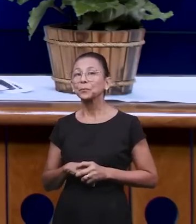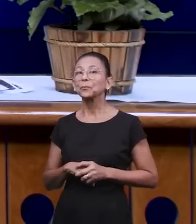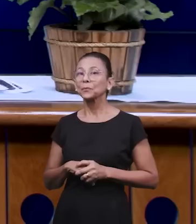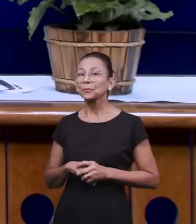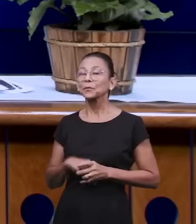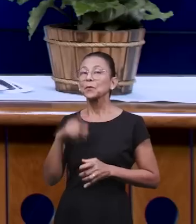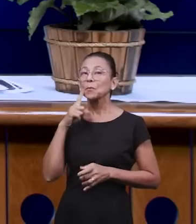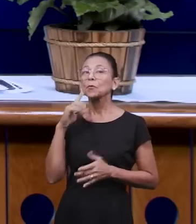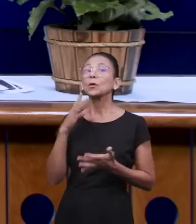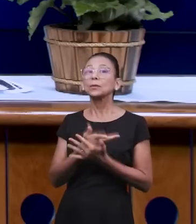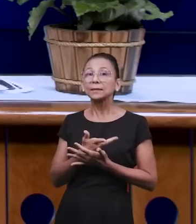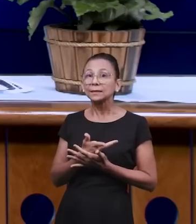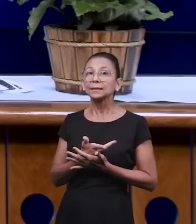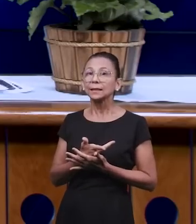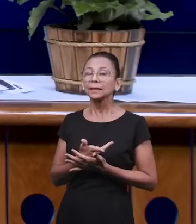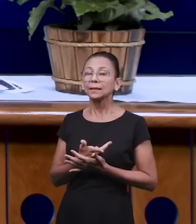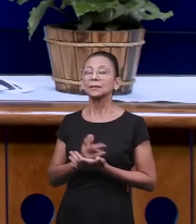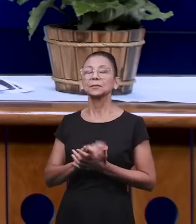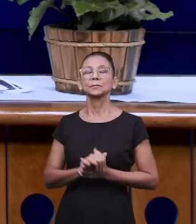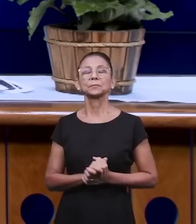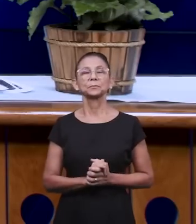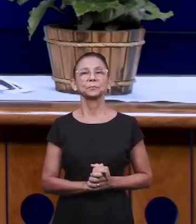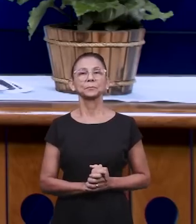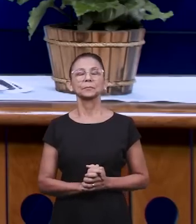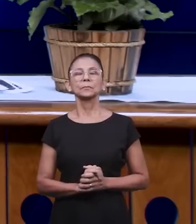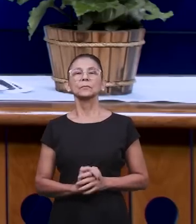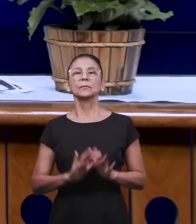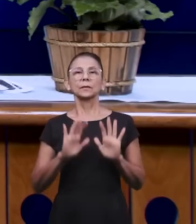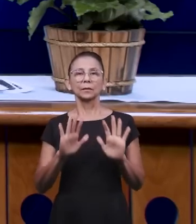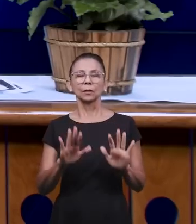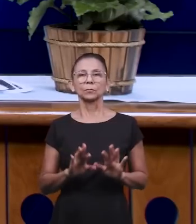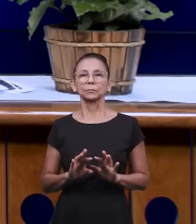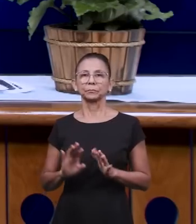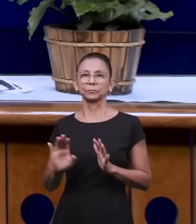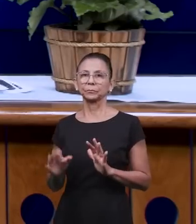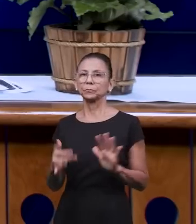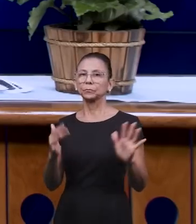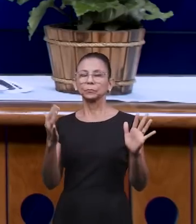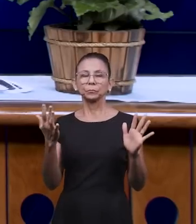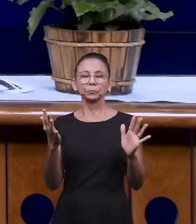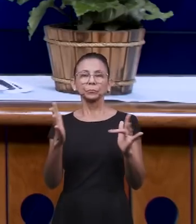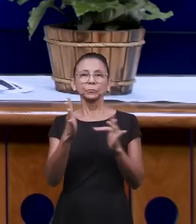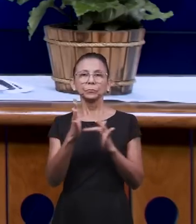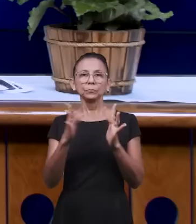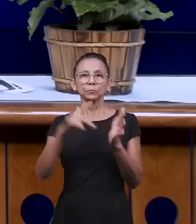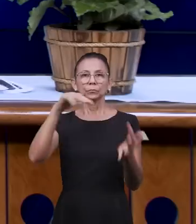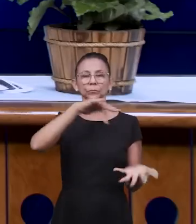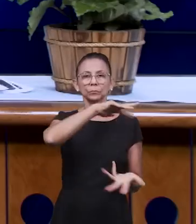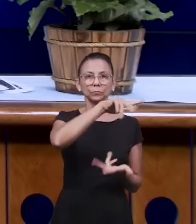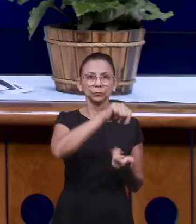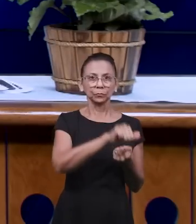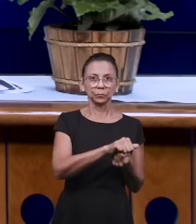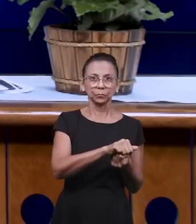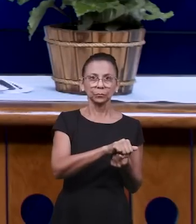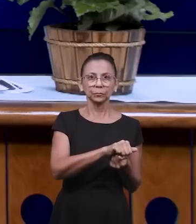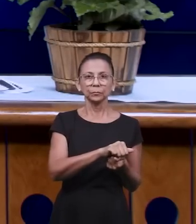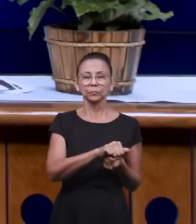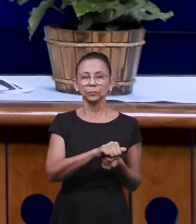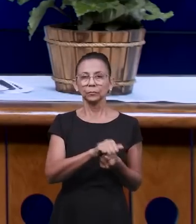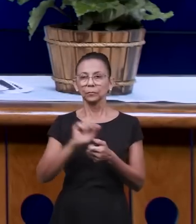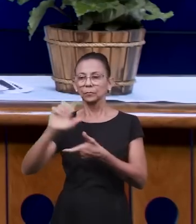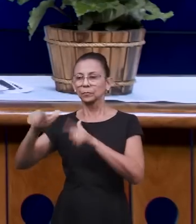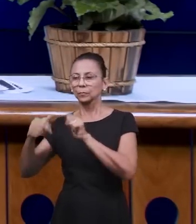figueira, aqui em cima está uma figueira, e aqui embaixo uma videira. Israel convida, aqui tem folhas e